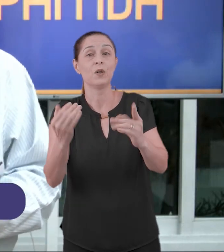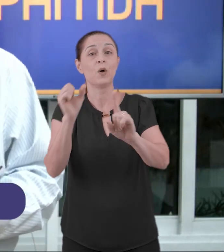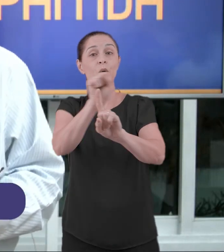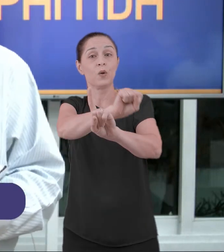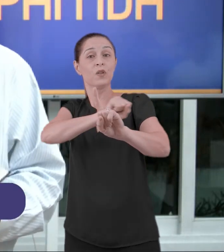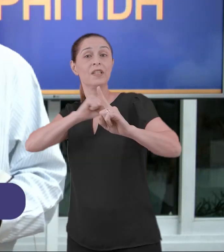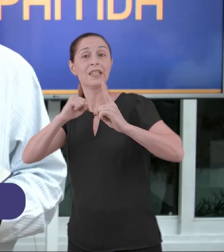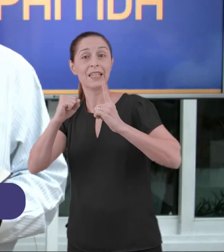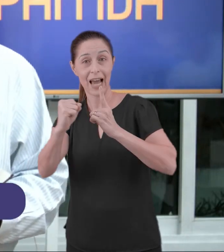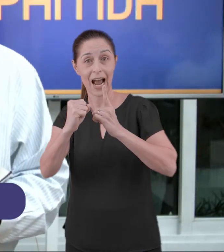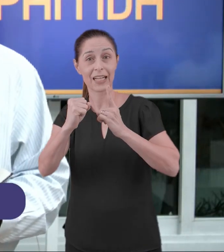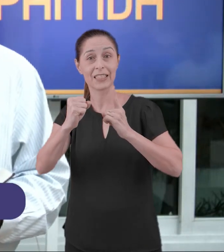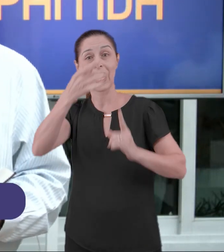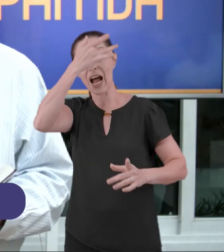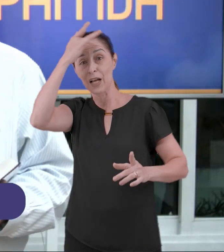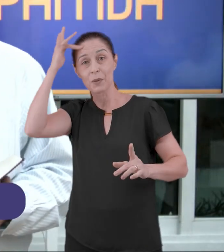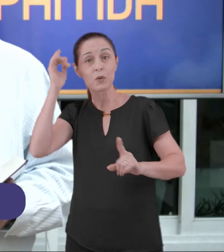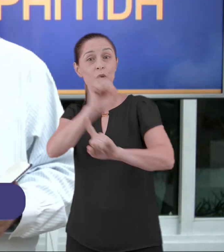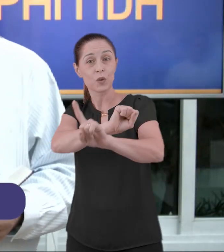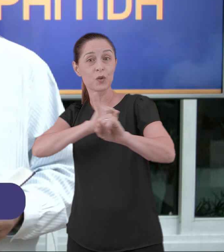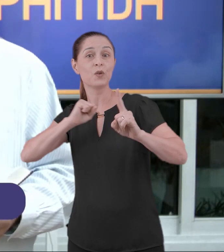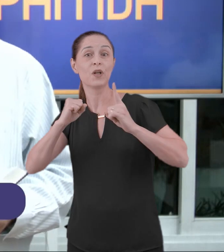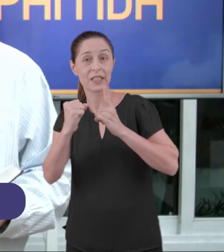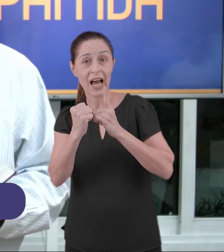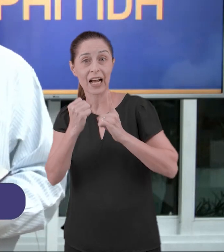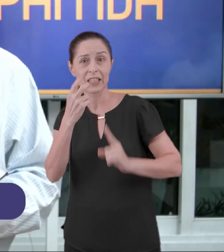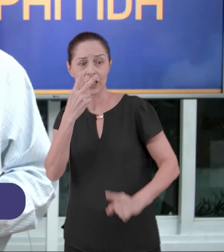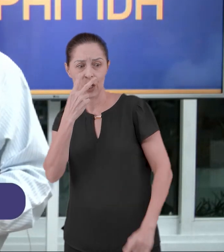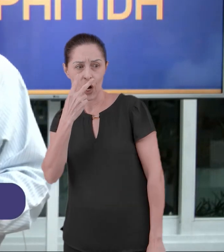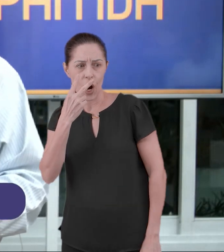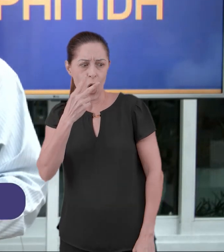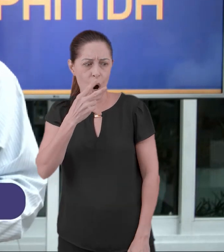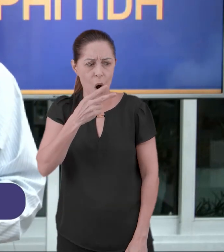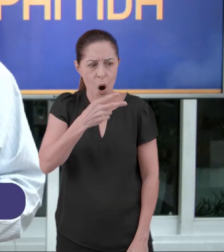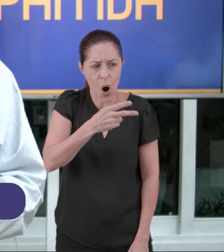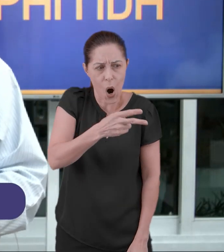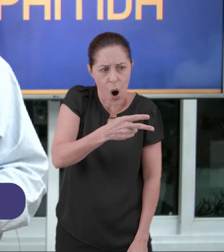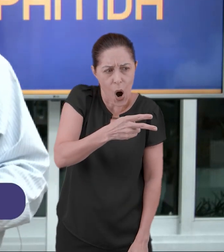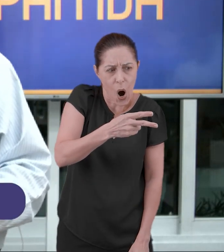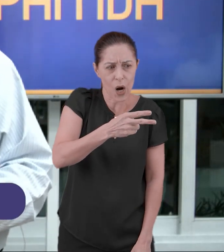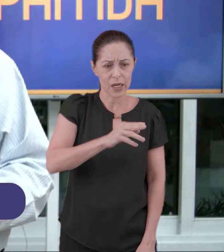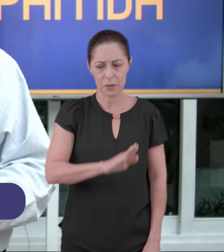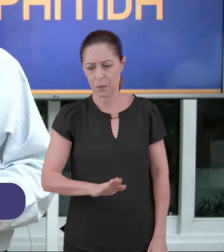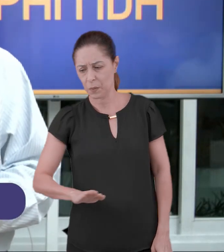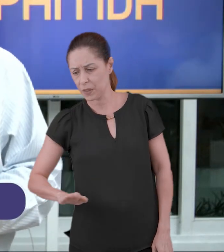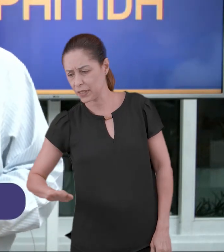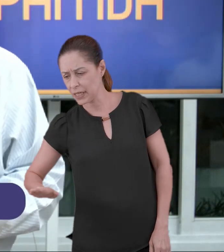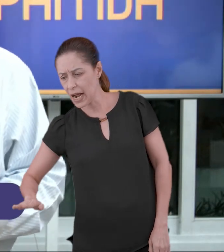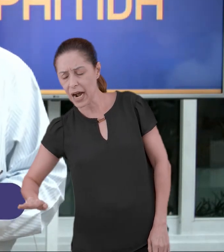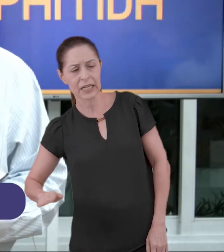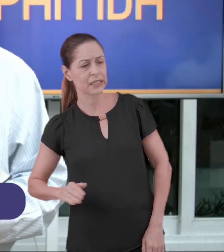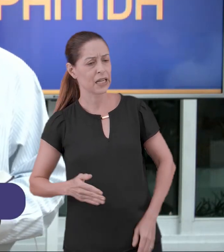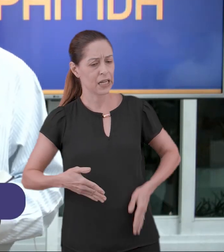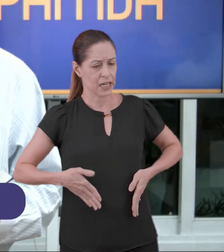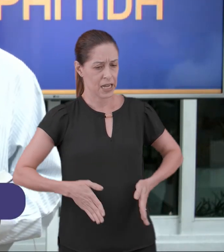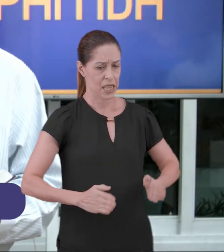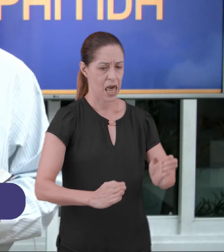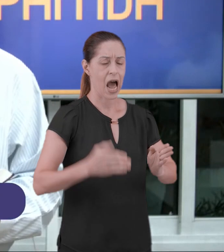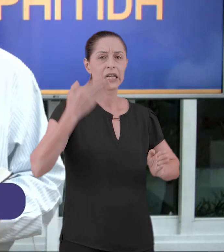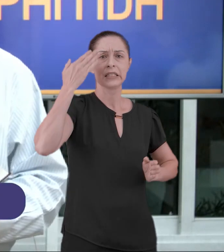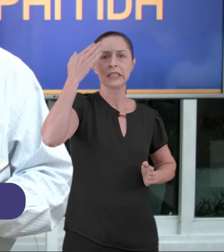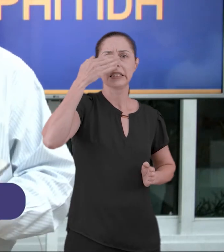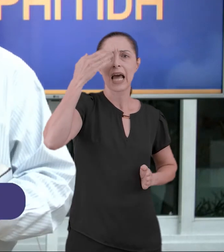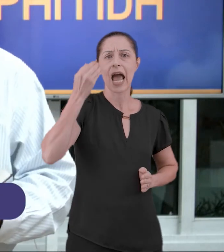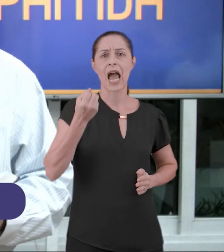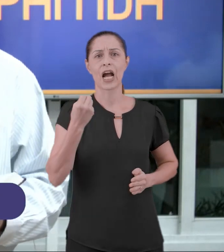hoje. É que uma criança, quando nasce autista ou quando nasce cega, a gente sempre está